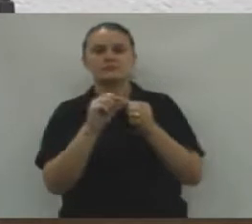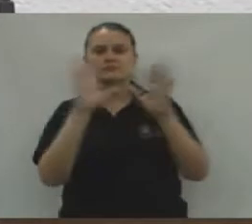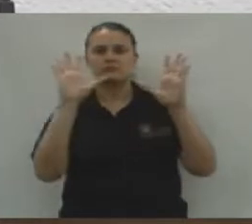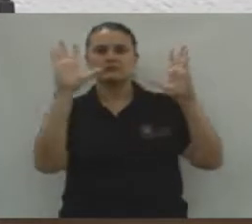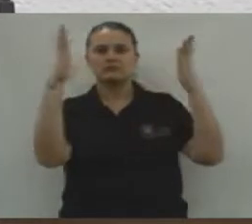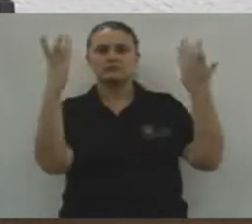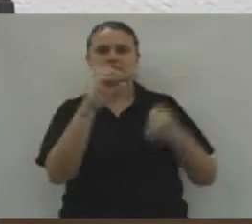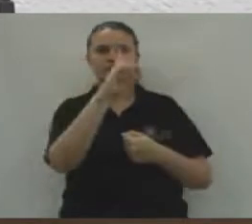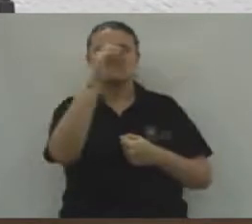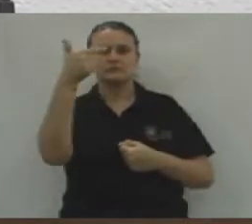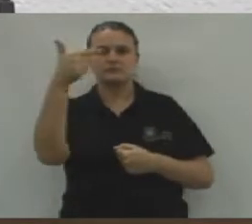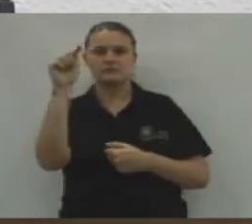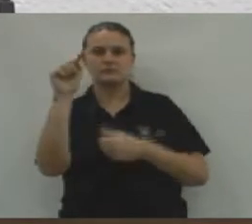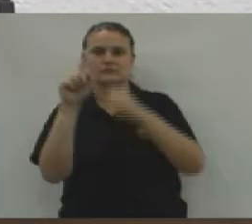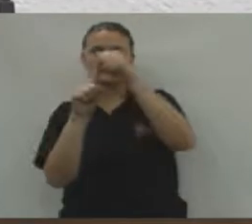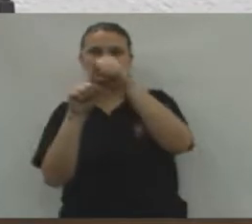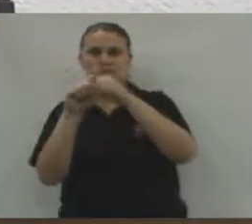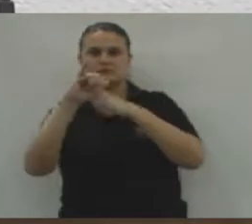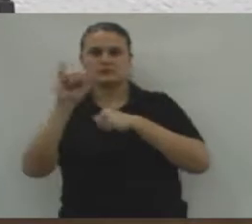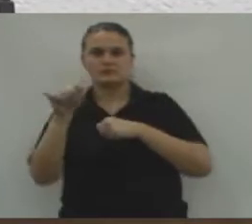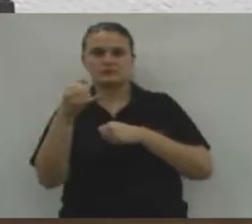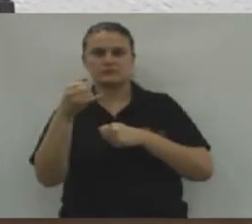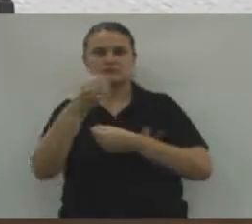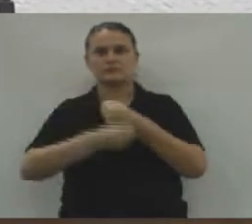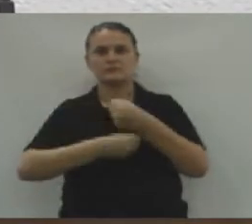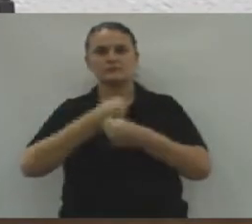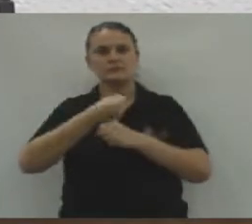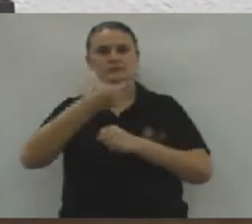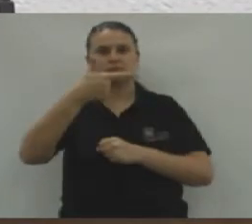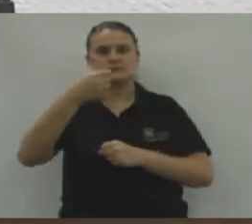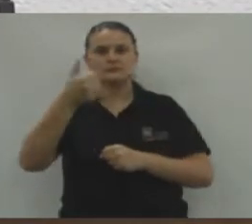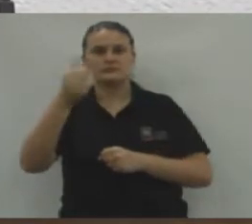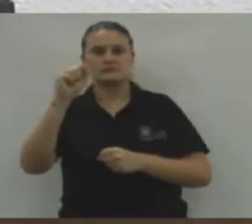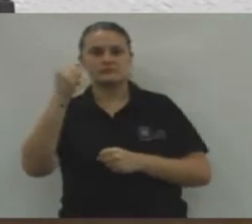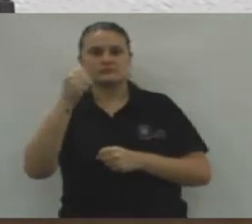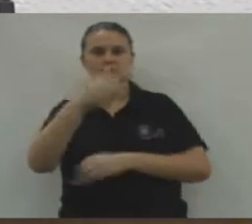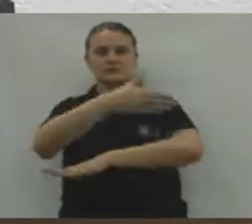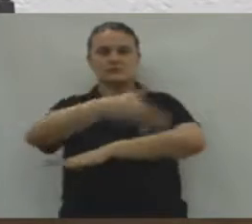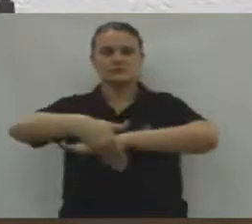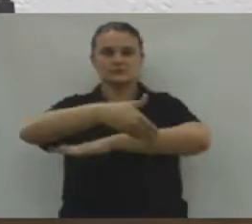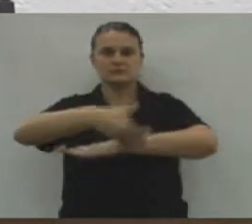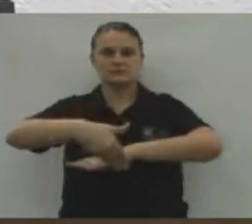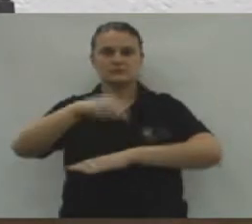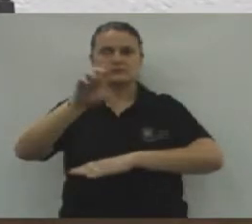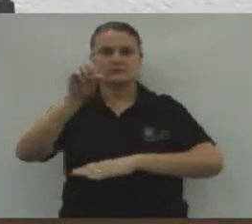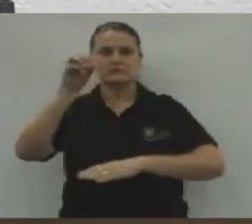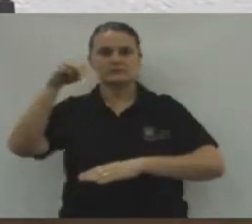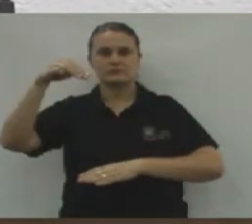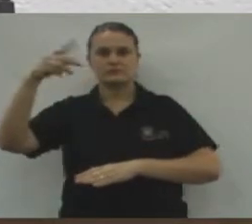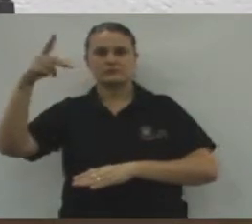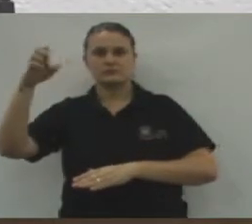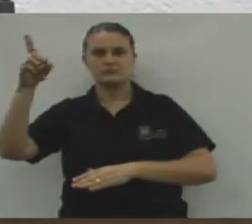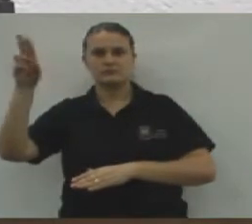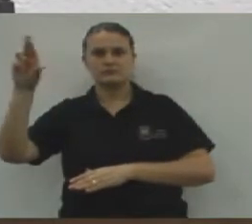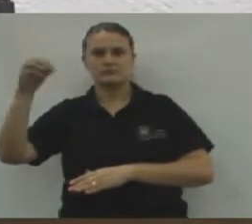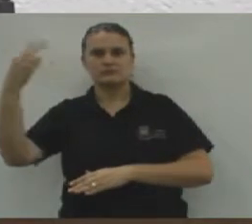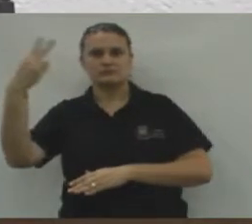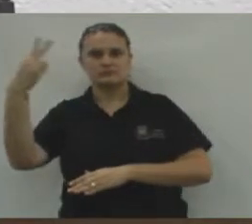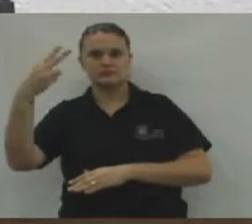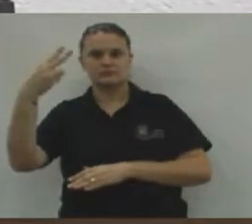27 de janeiro de 2018, às 15 horas, na rua Dom Pedro II, 140, em Porto